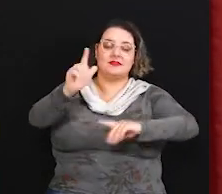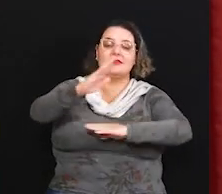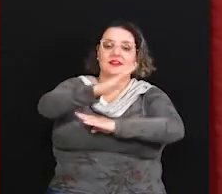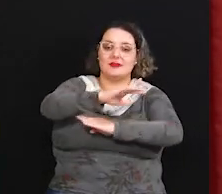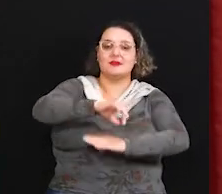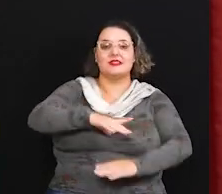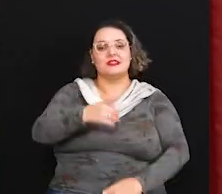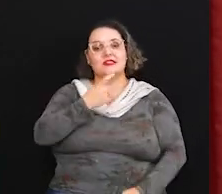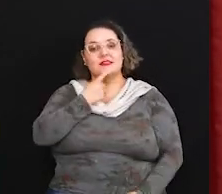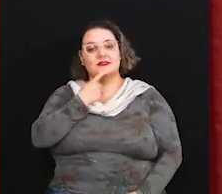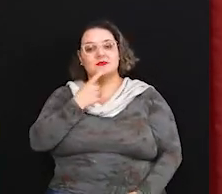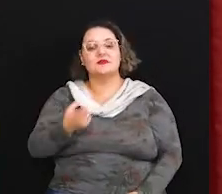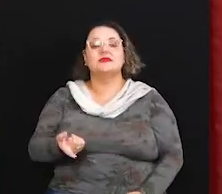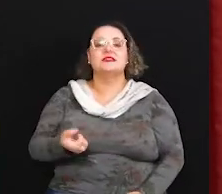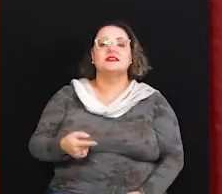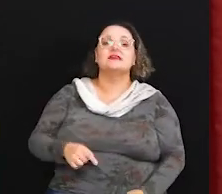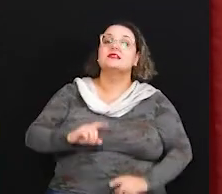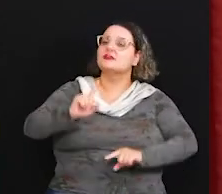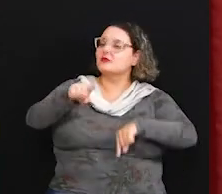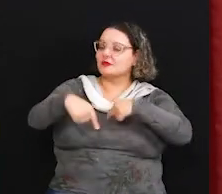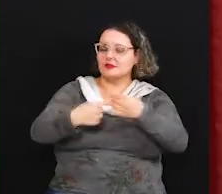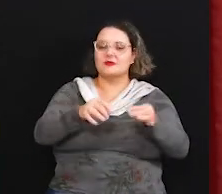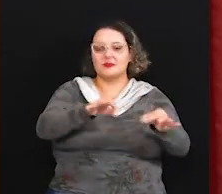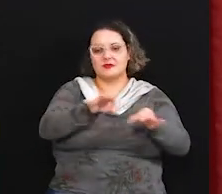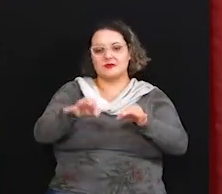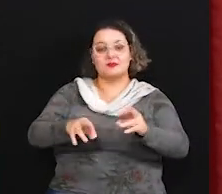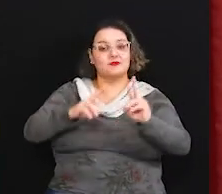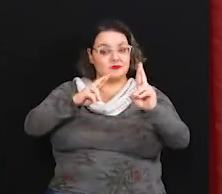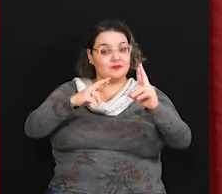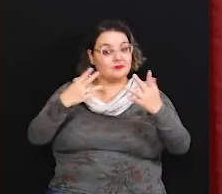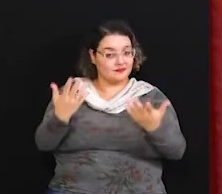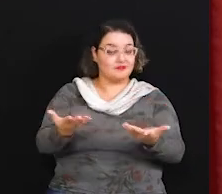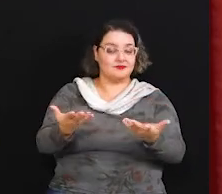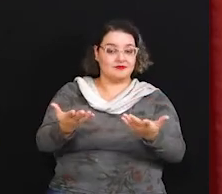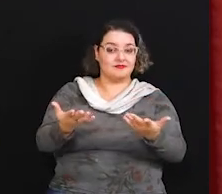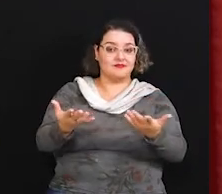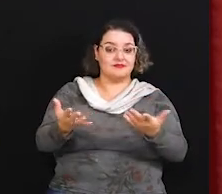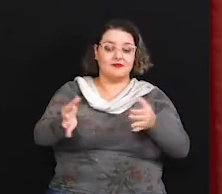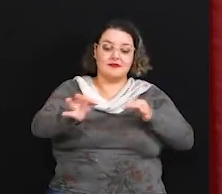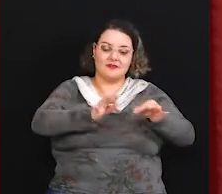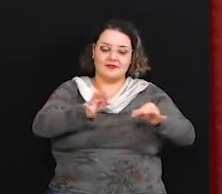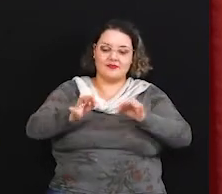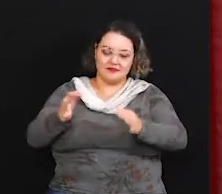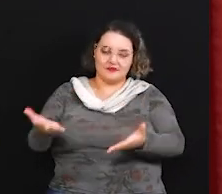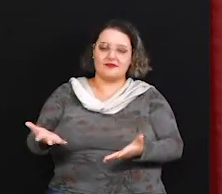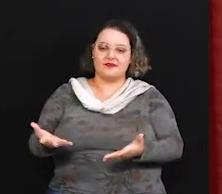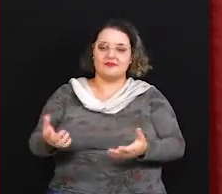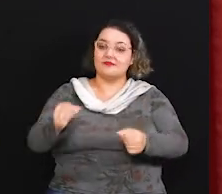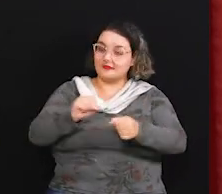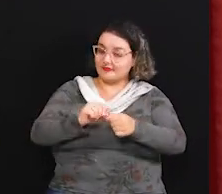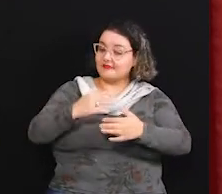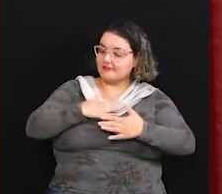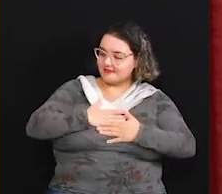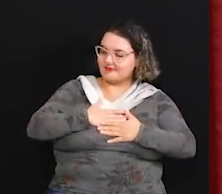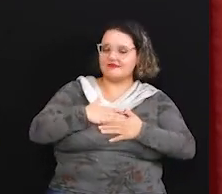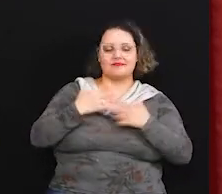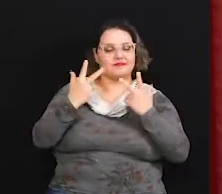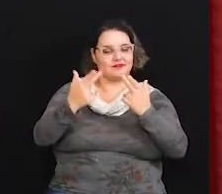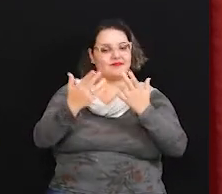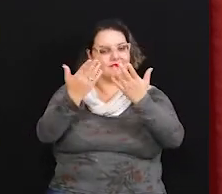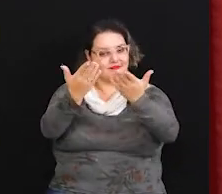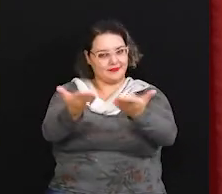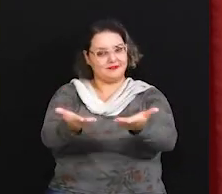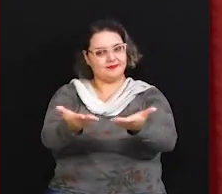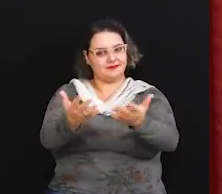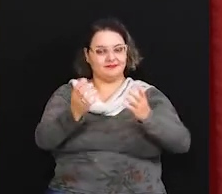TV Câmara Campinas, assim como todos os outros programas da grade. E eu espero que esse programa, assim como fez comigo, tenha feito